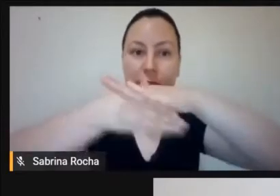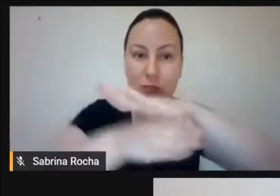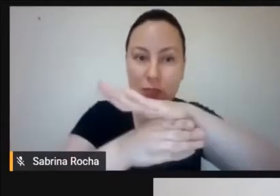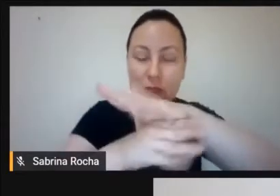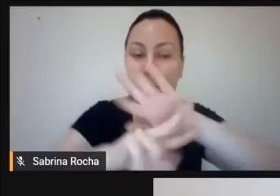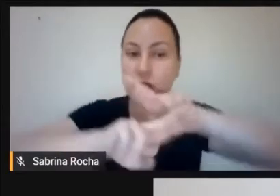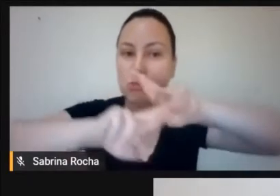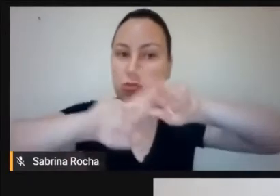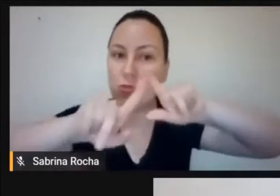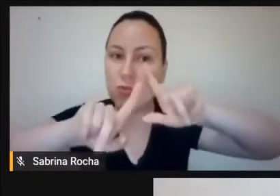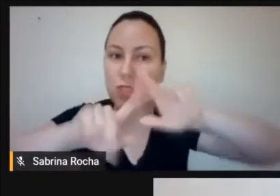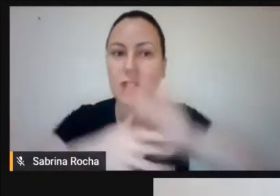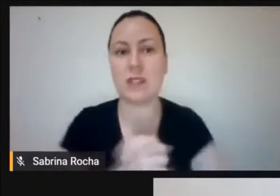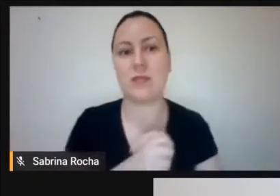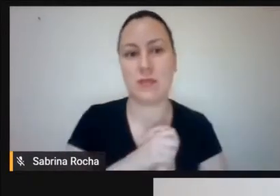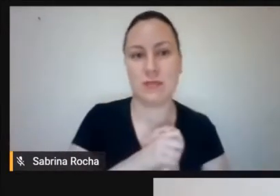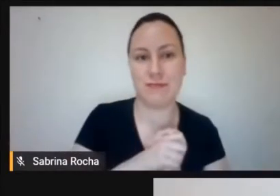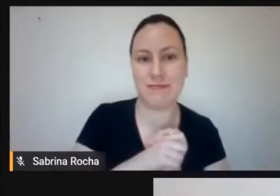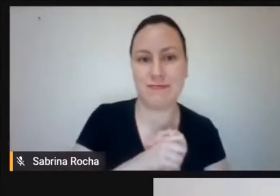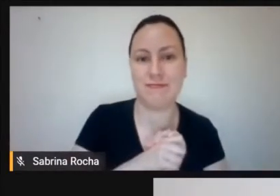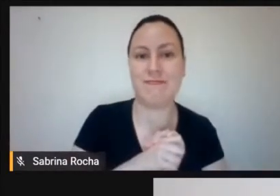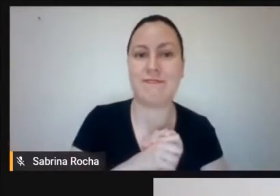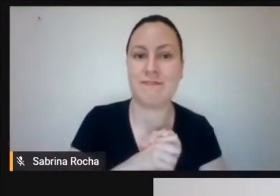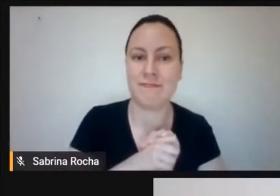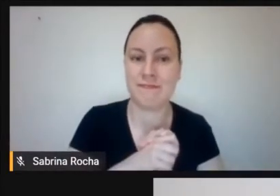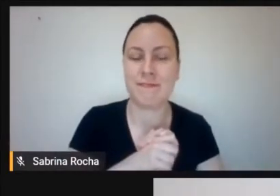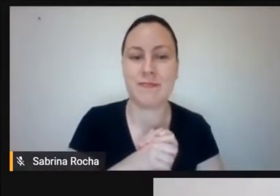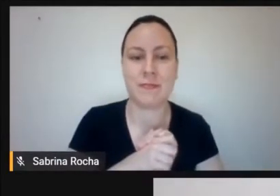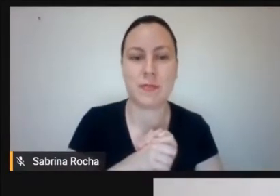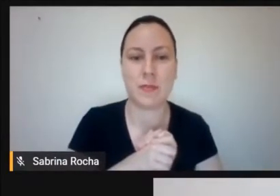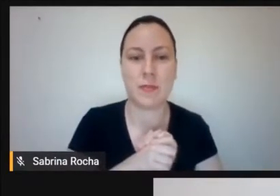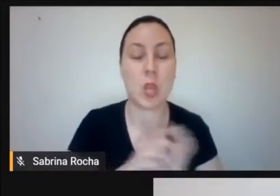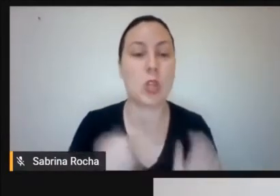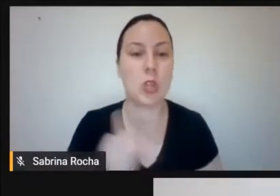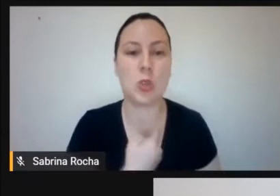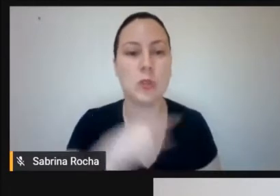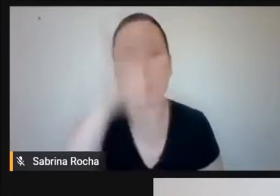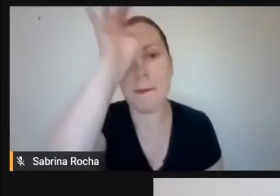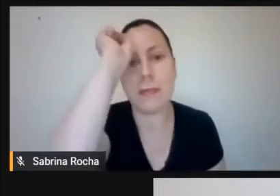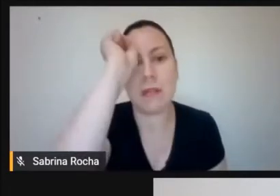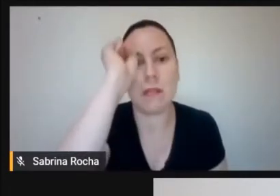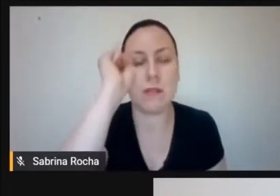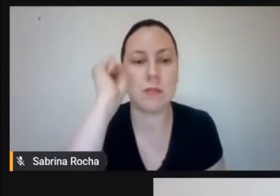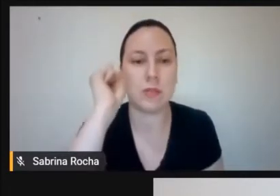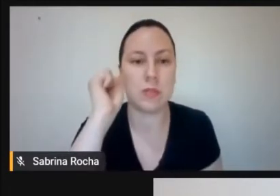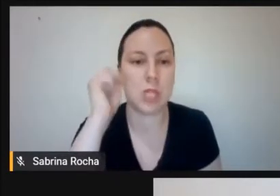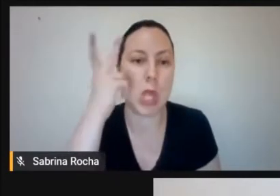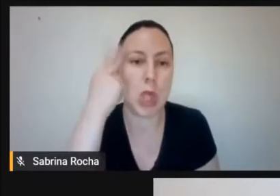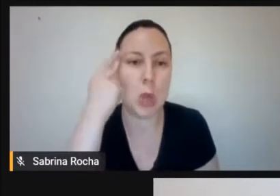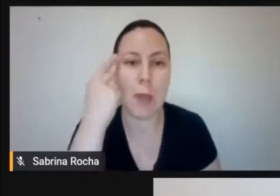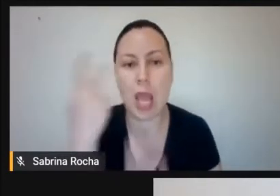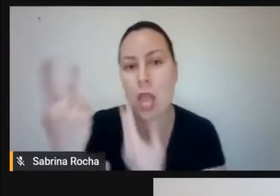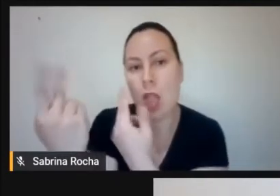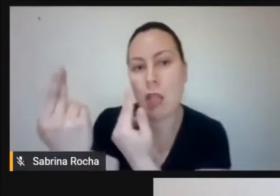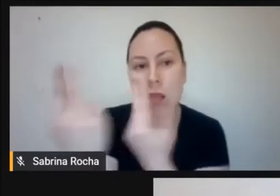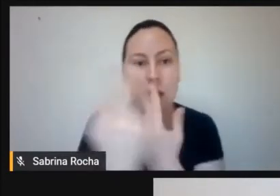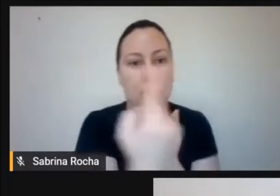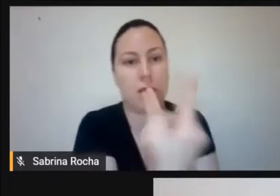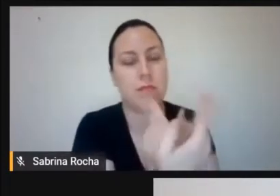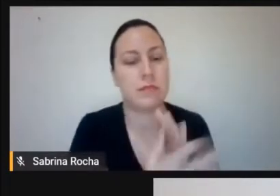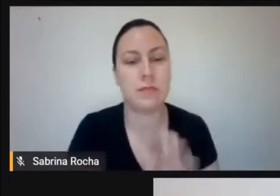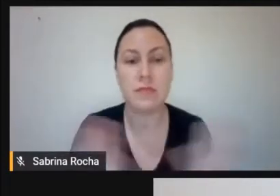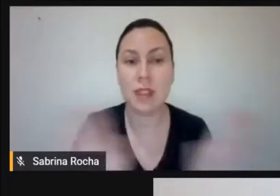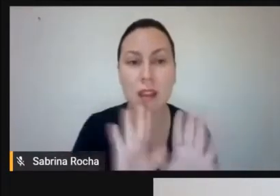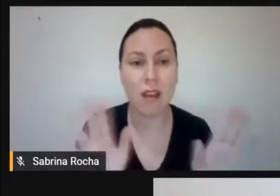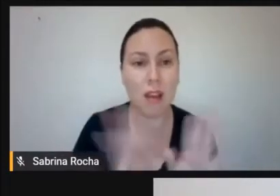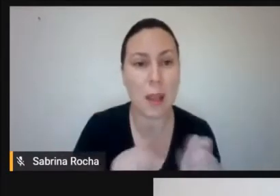e vícios. Nós não aprendemos a ser comum. A maioria de nós viveu 10, 20,